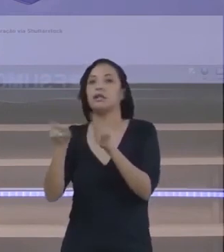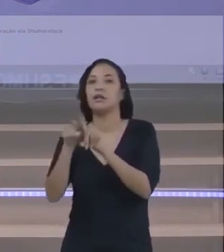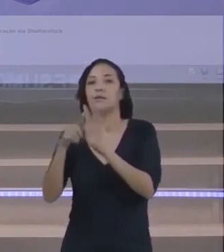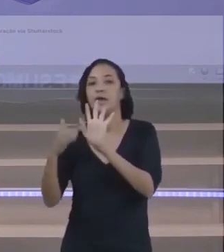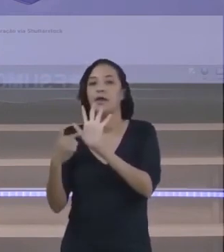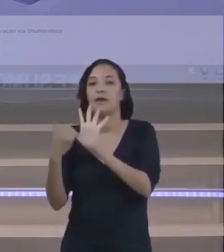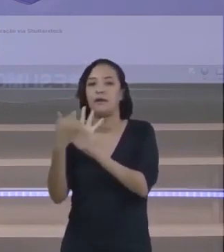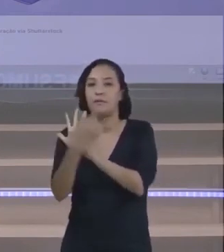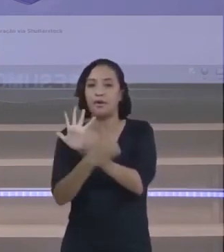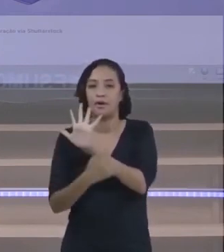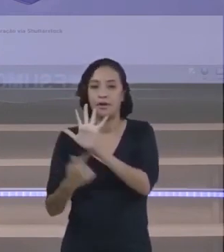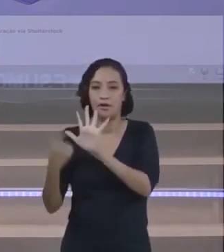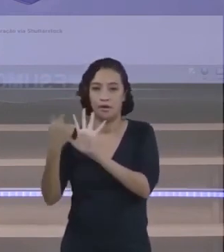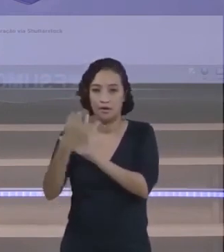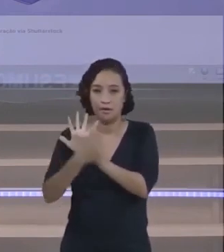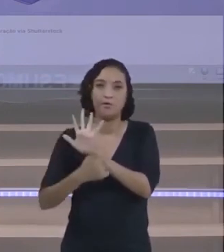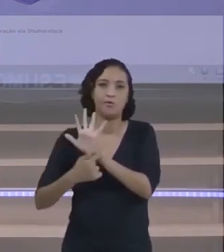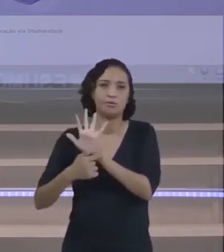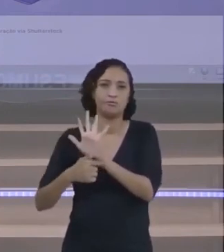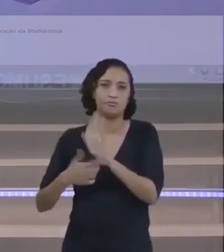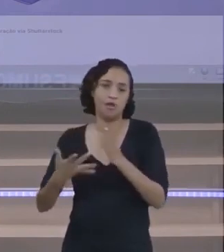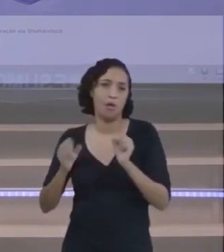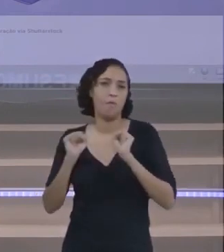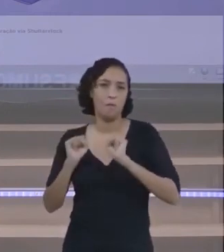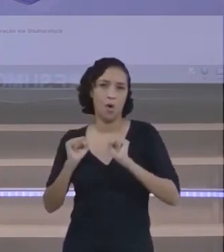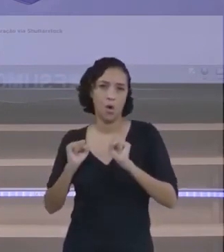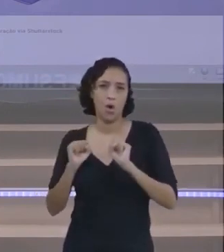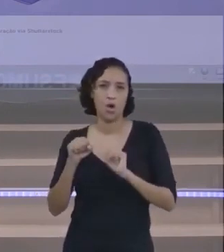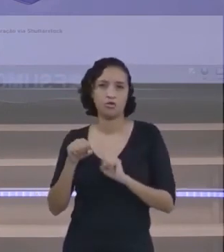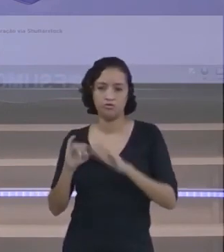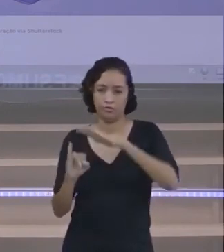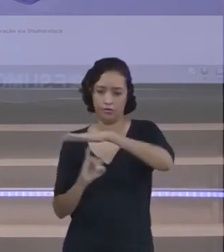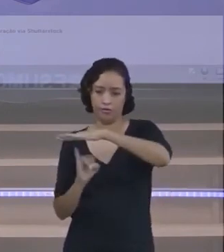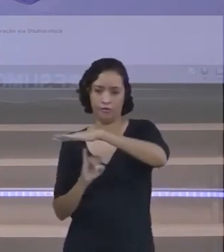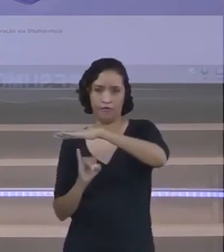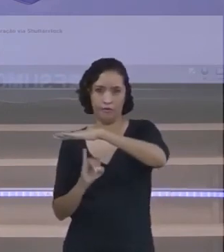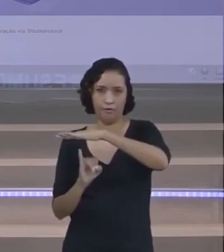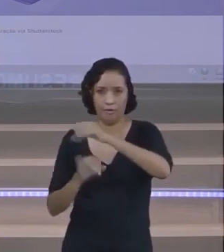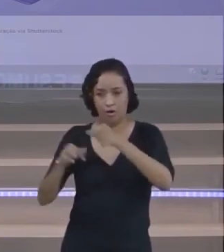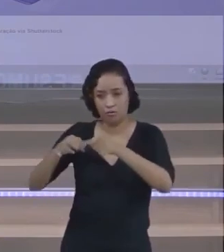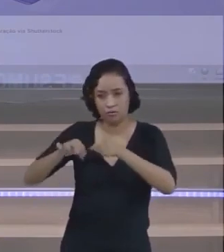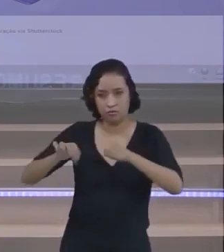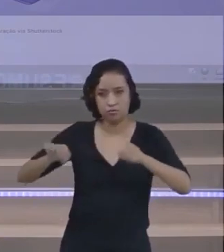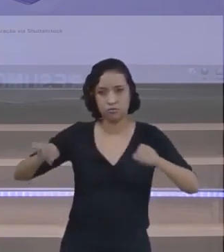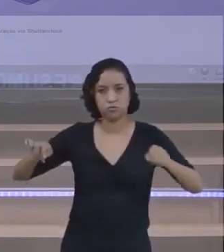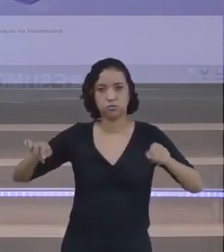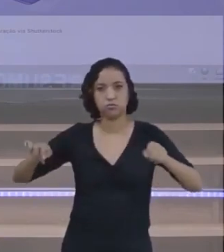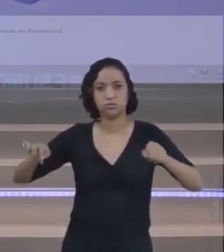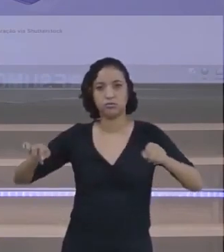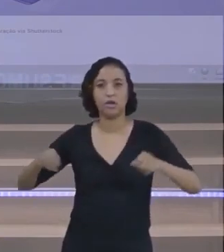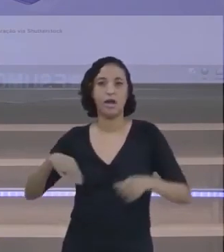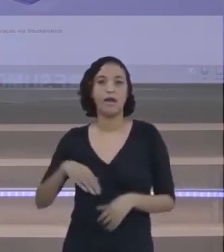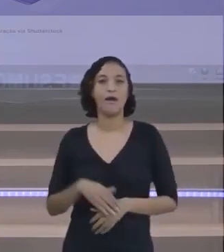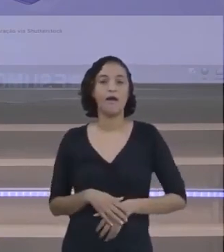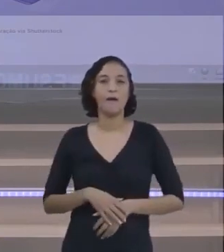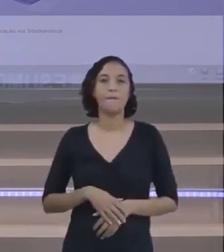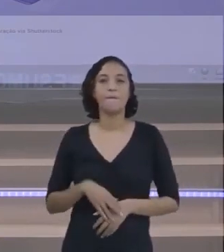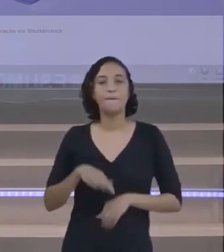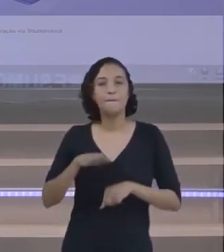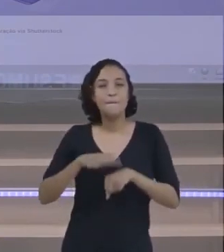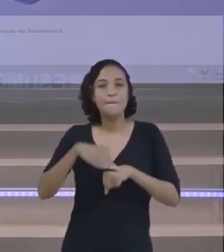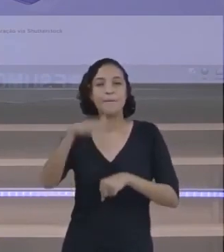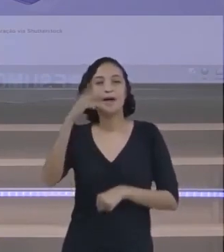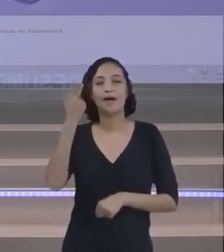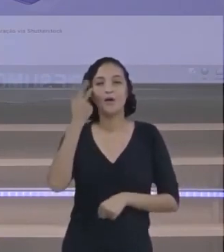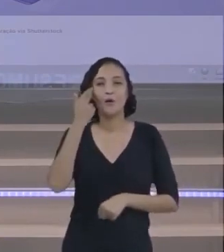não são instrumentos que não são convencionais. O mais utilizado desses não convencionais é o palmo.